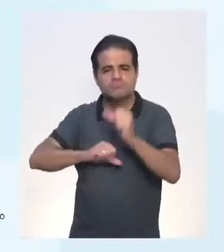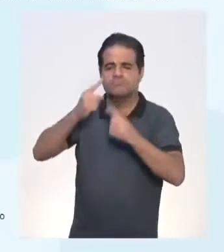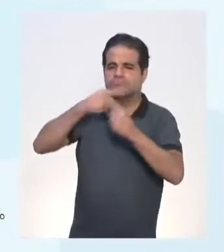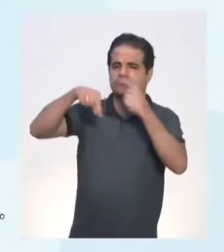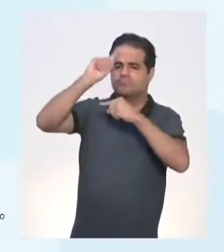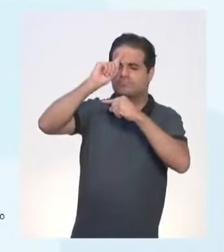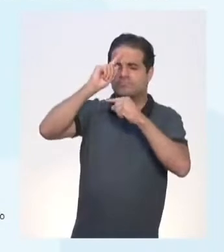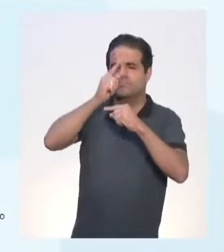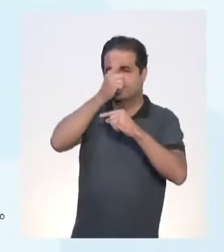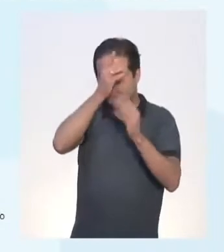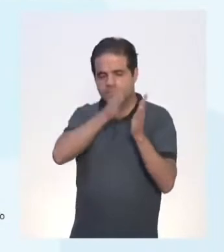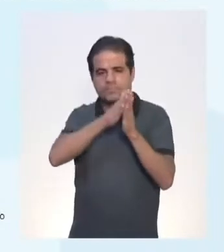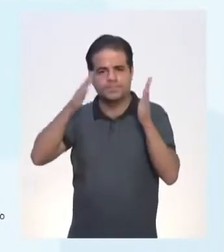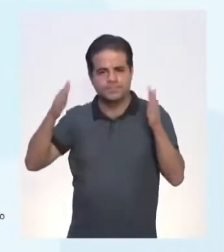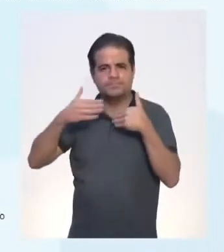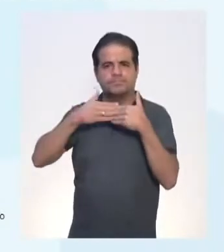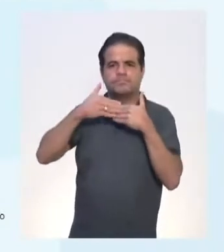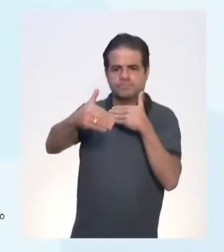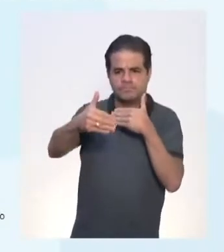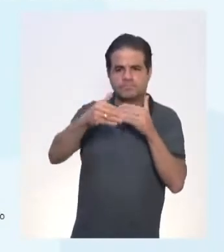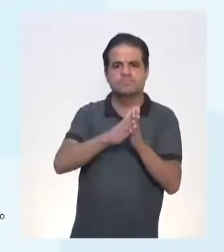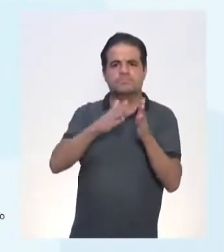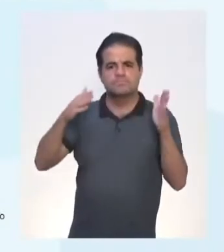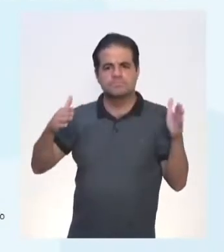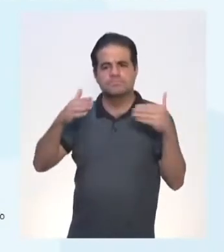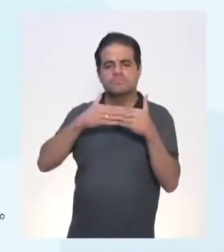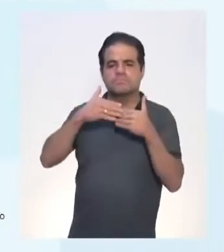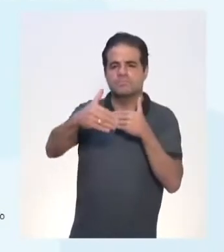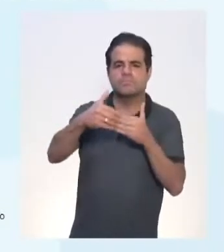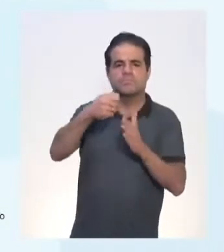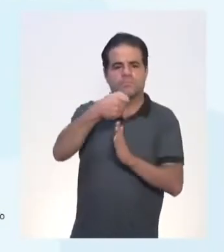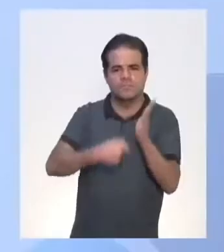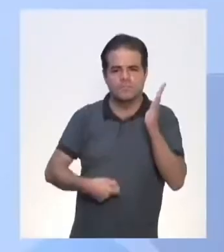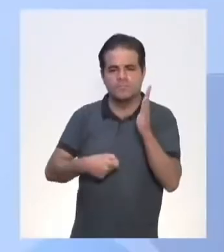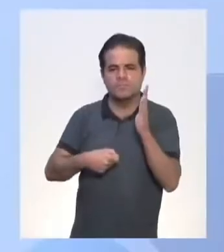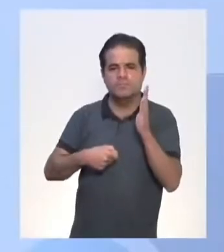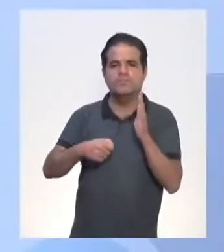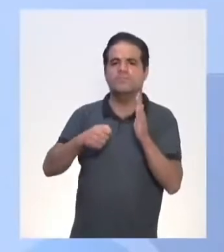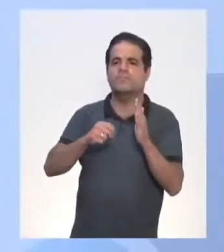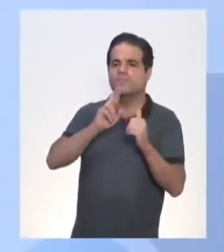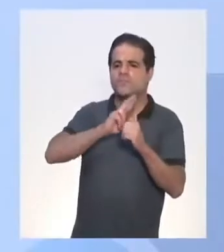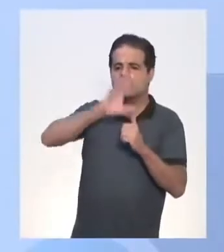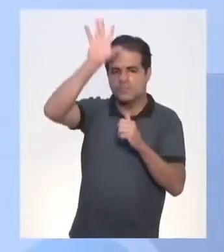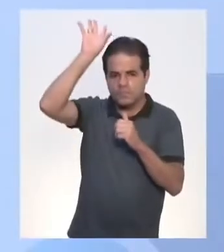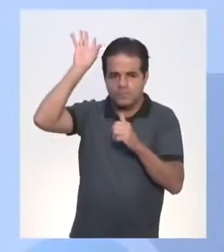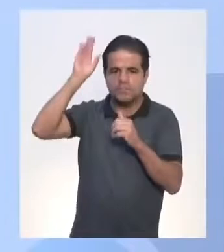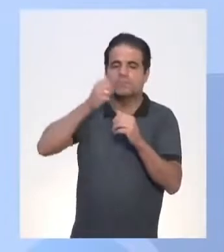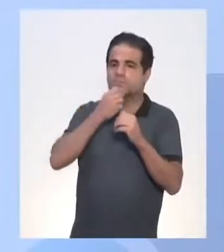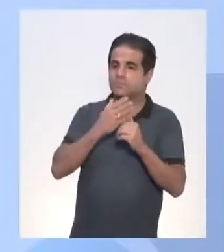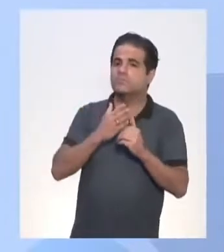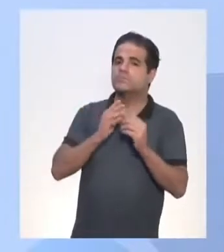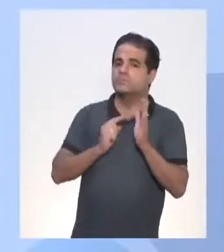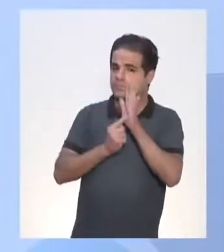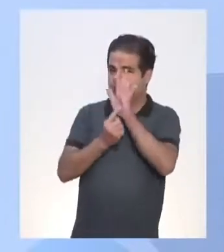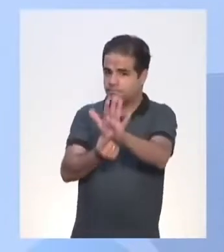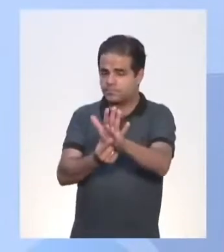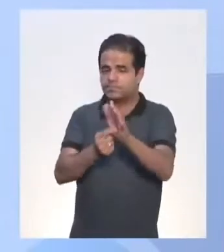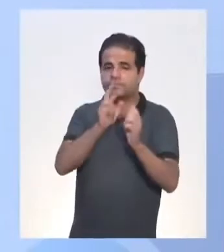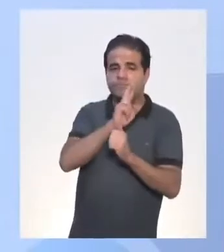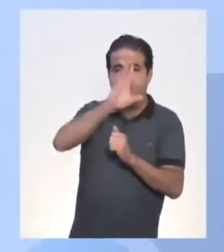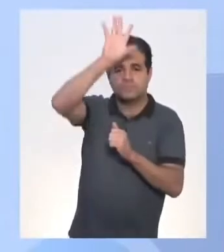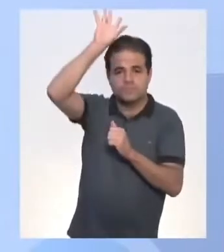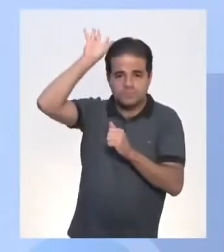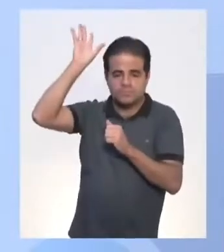de uma república. Legal? E, claro, é sempre bom enfatizar que a